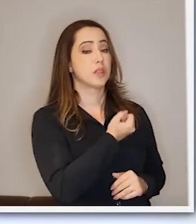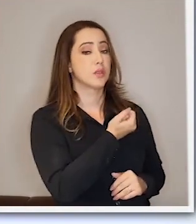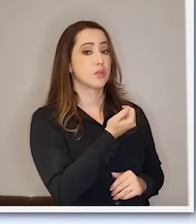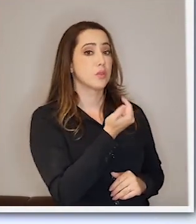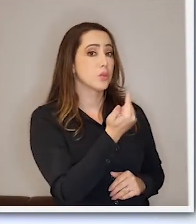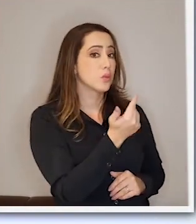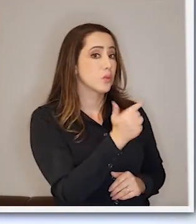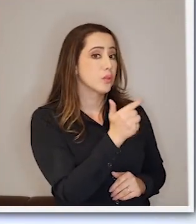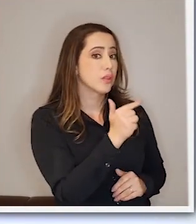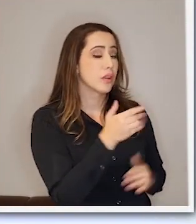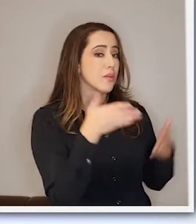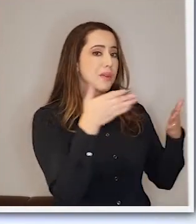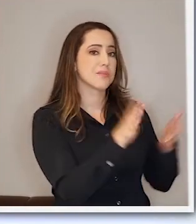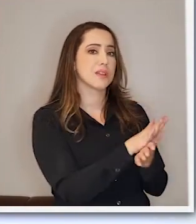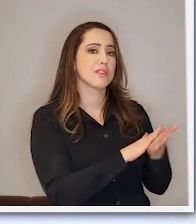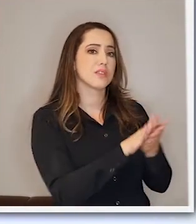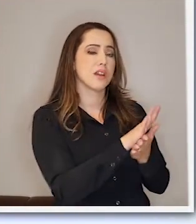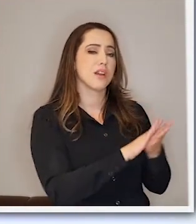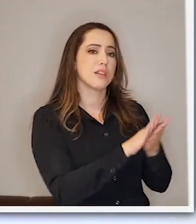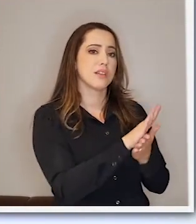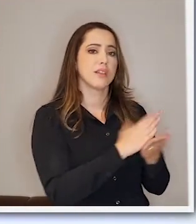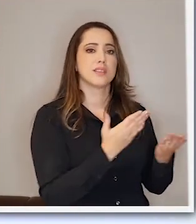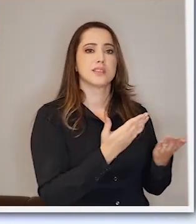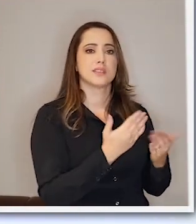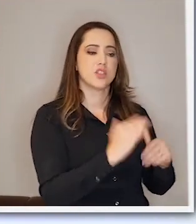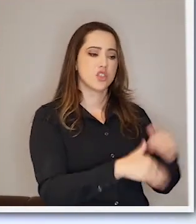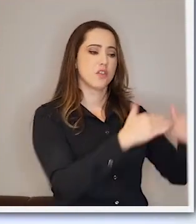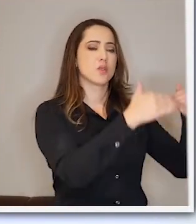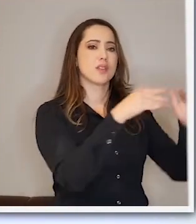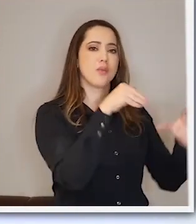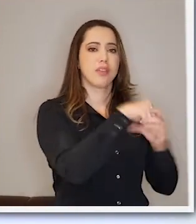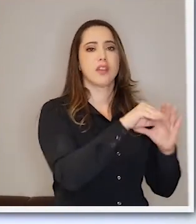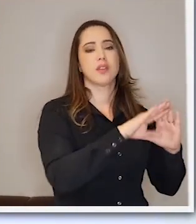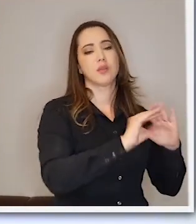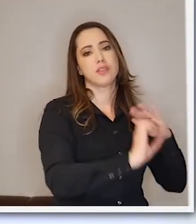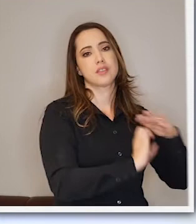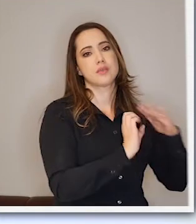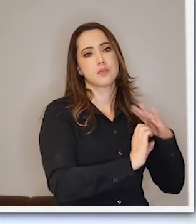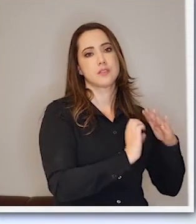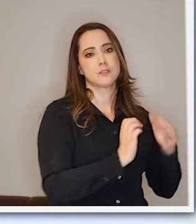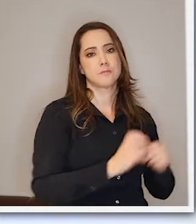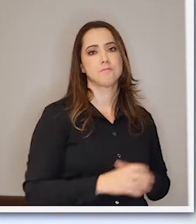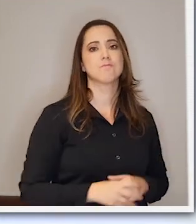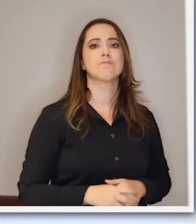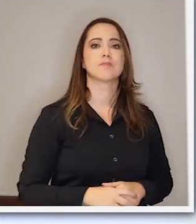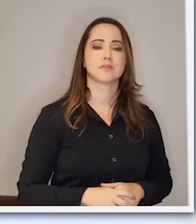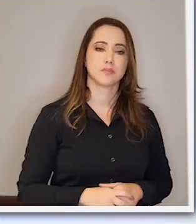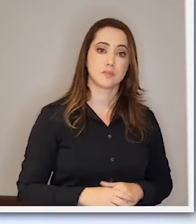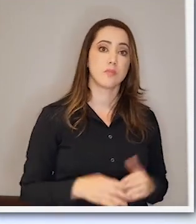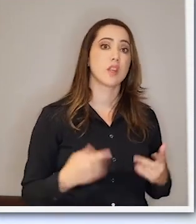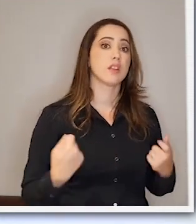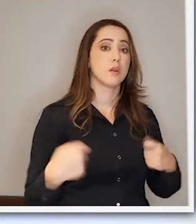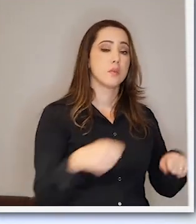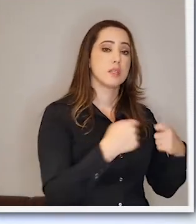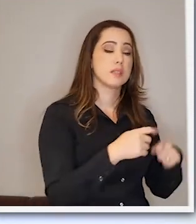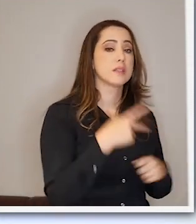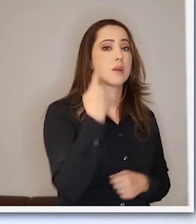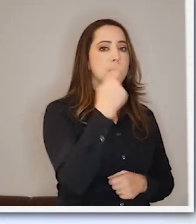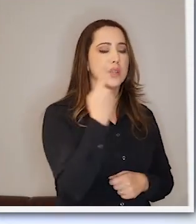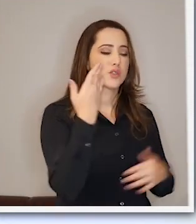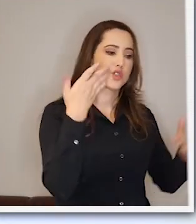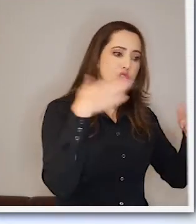Desse 1%, Beto, que você chutou muito bem, a maioria não participa de programas de promoção das